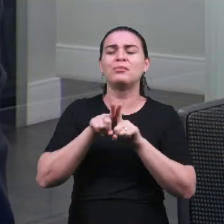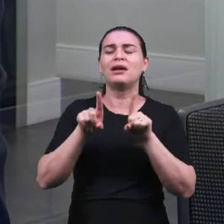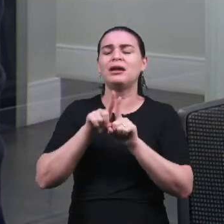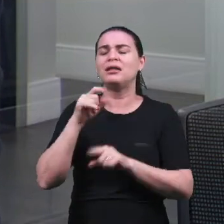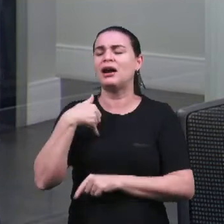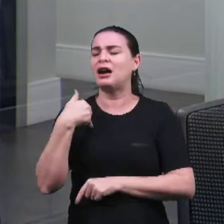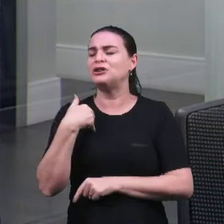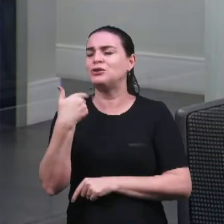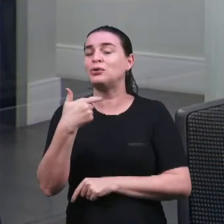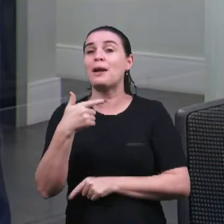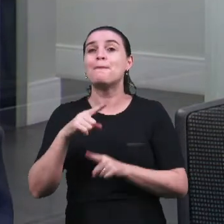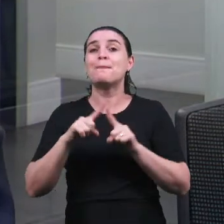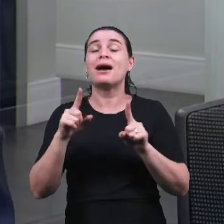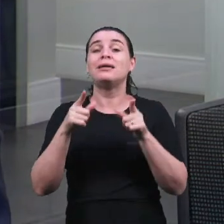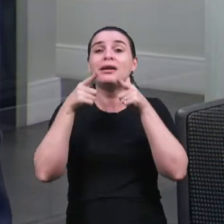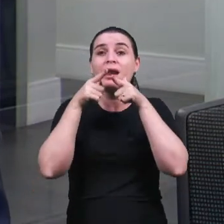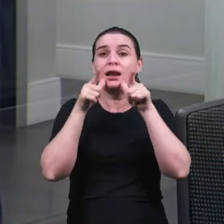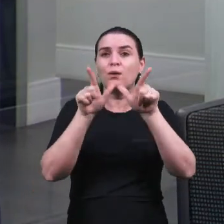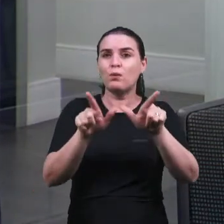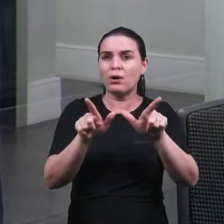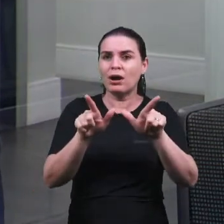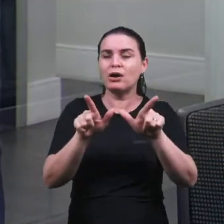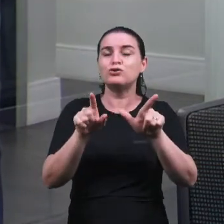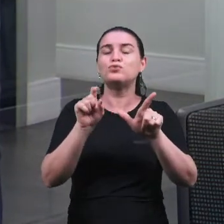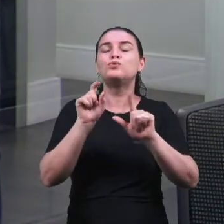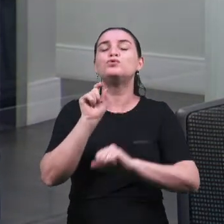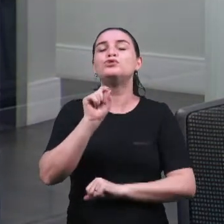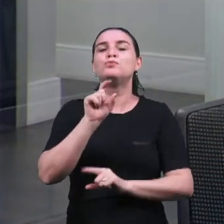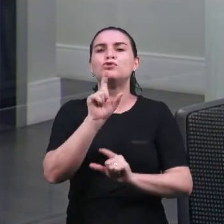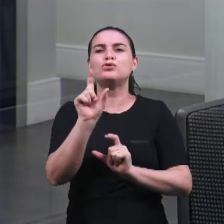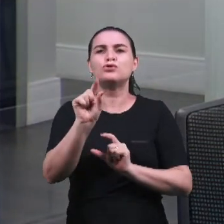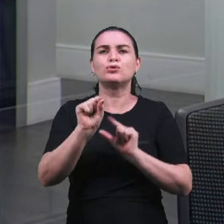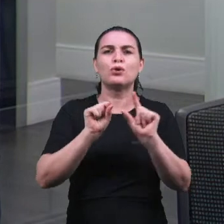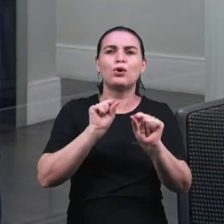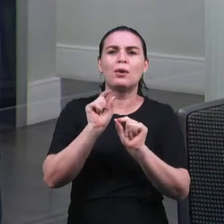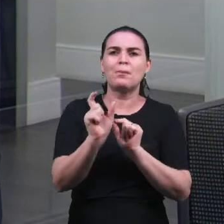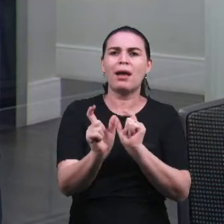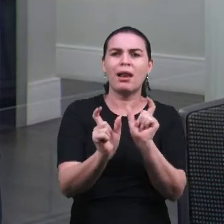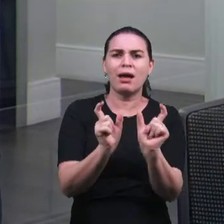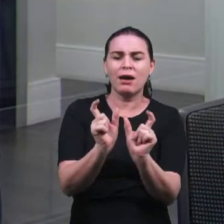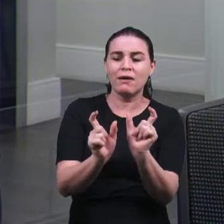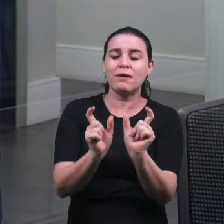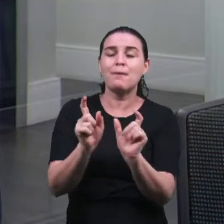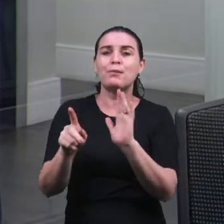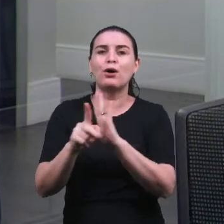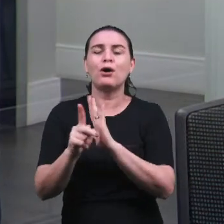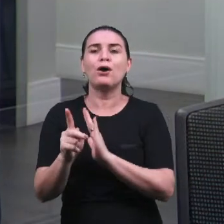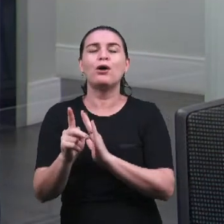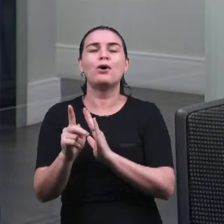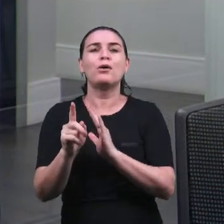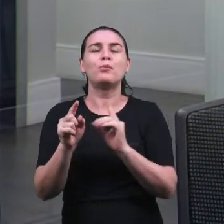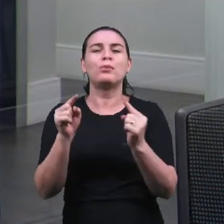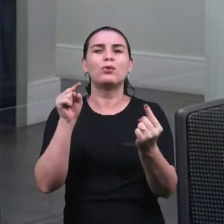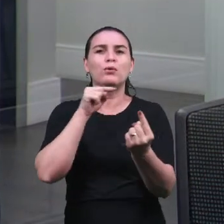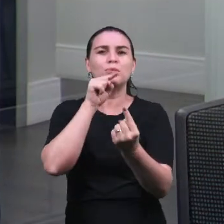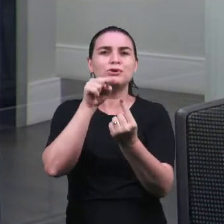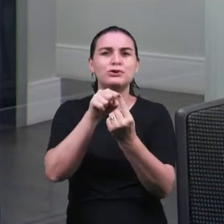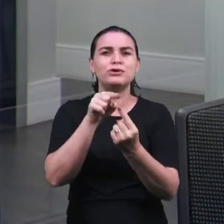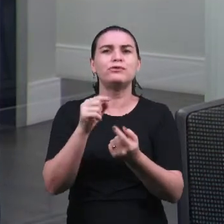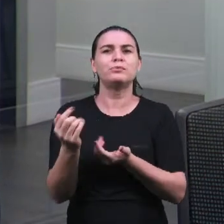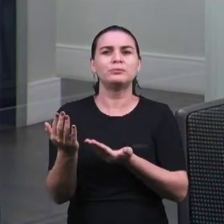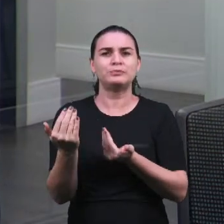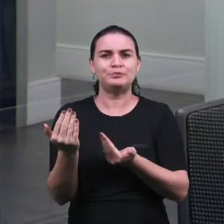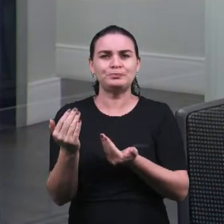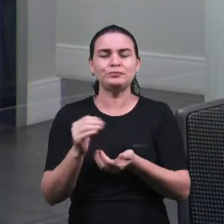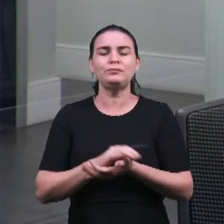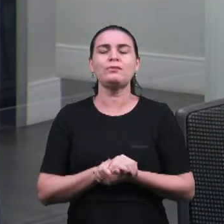Mas a linguagem, sem nenhuma dúvida, para os jovens. E tem um comentário, eu vi um comentário um dos quadros,